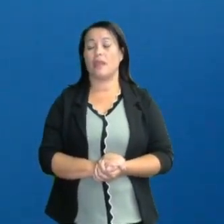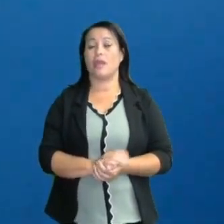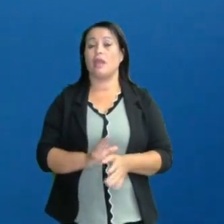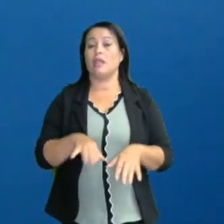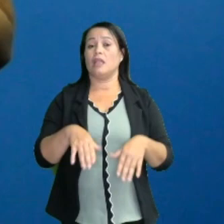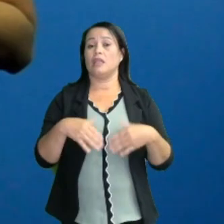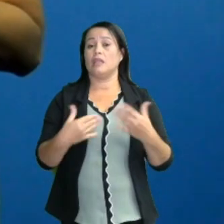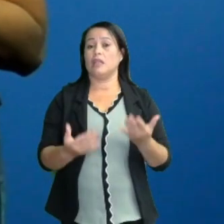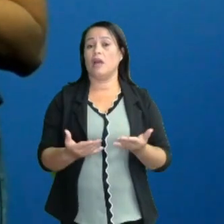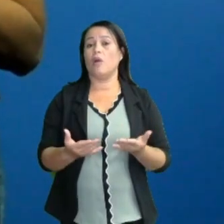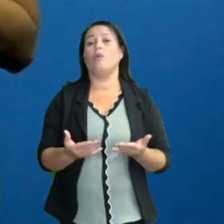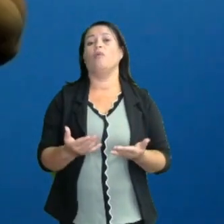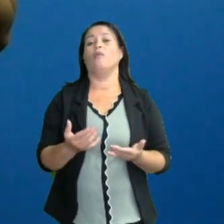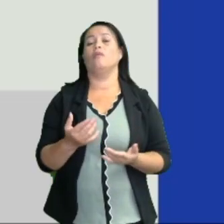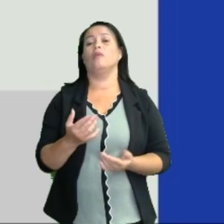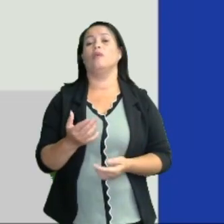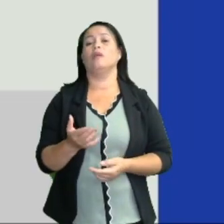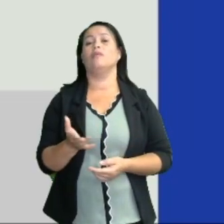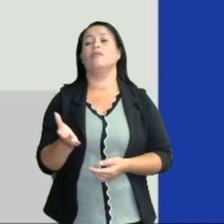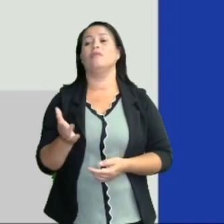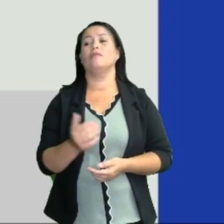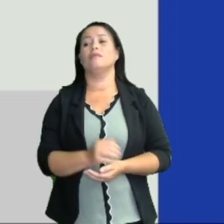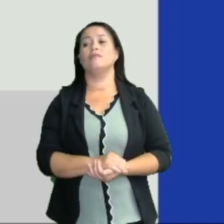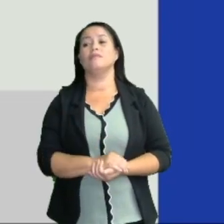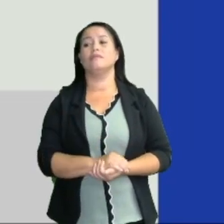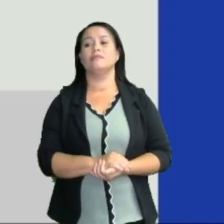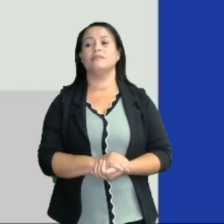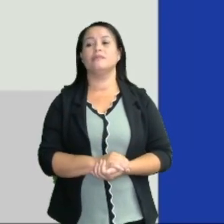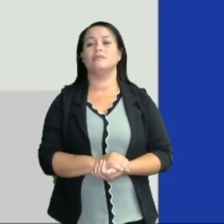Vamos para nossas